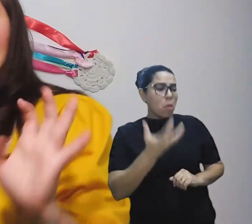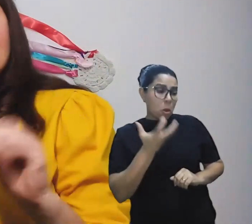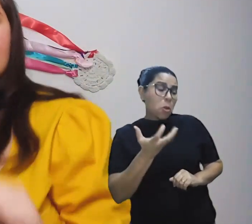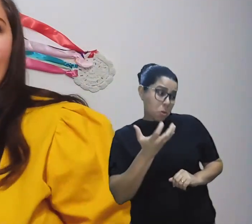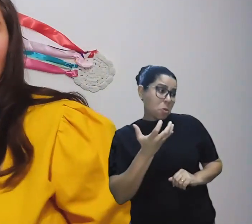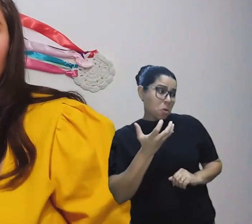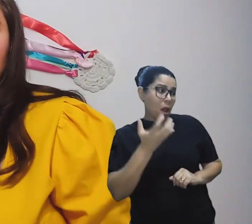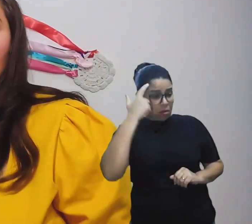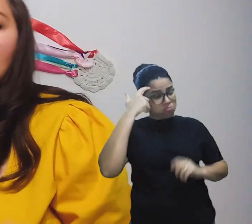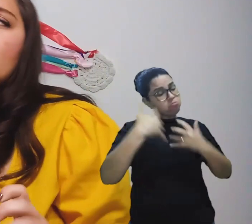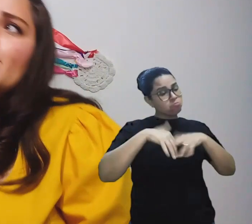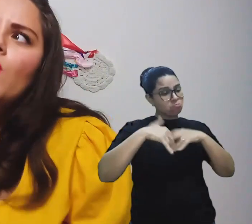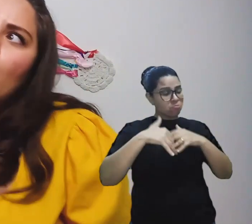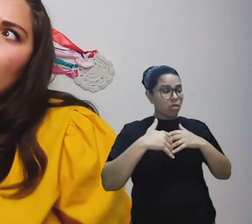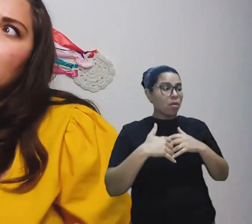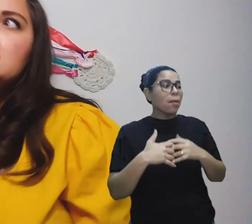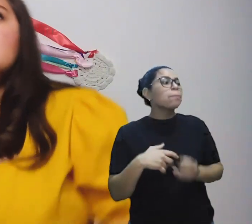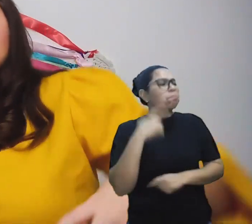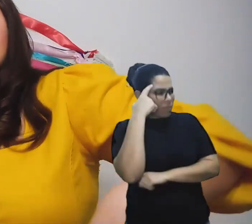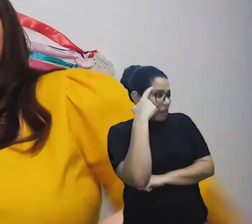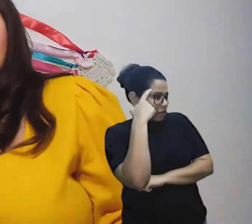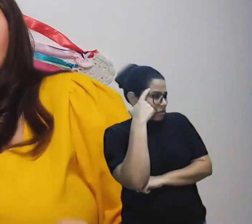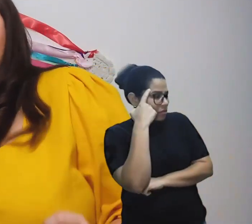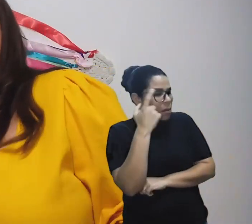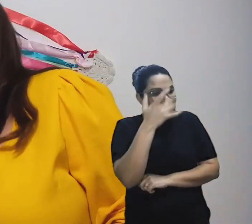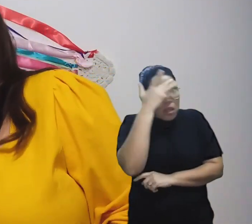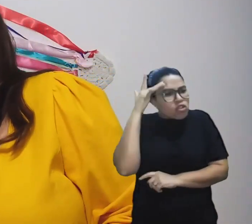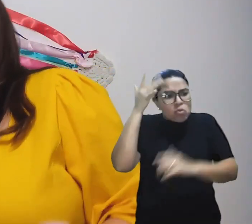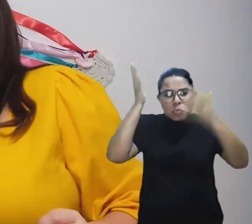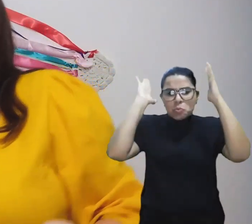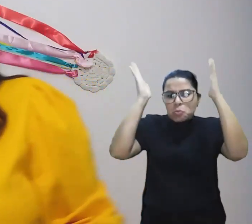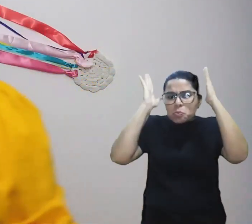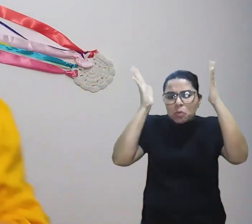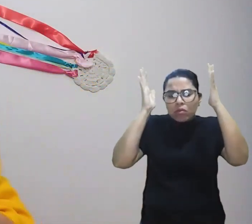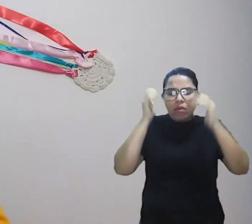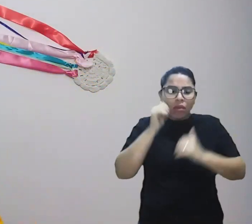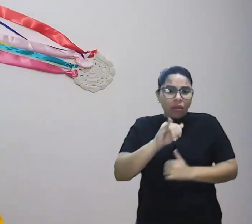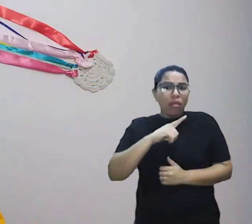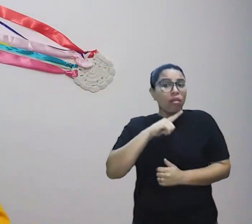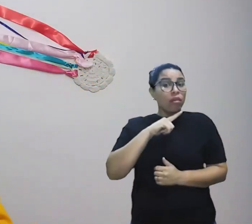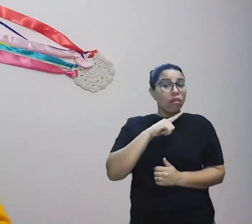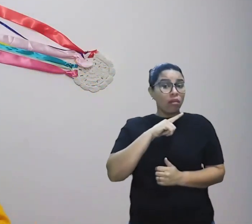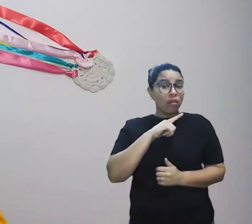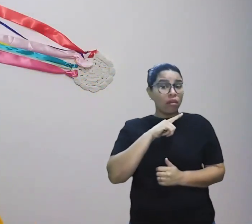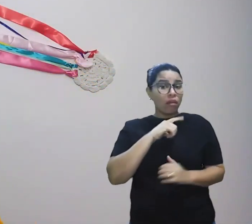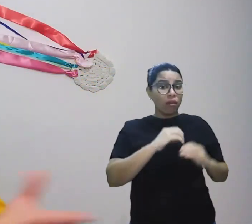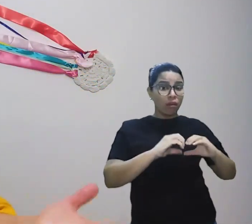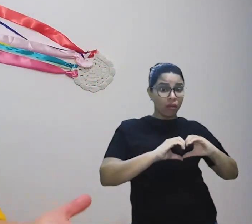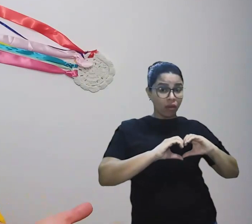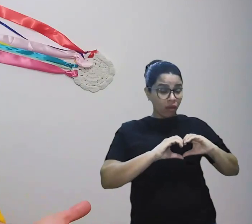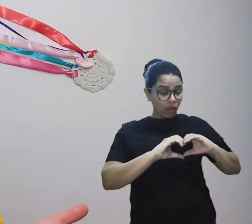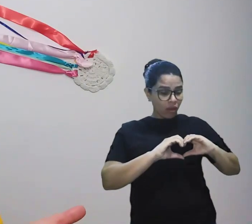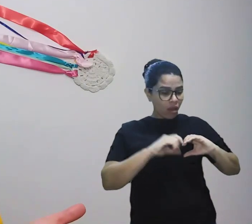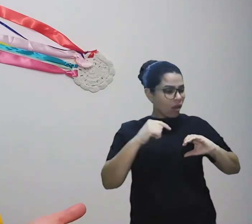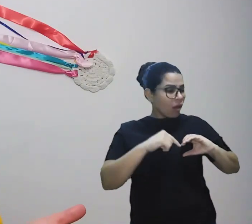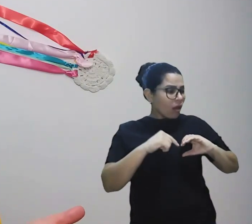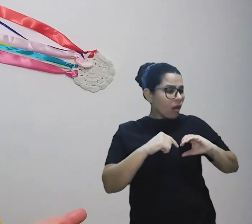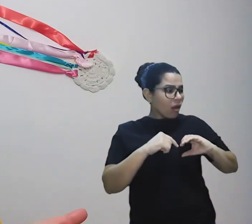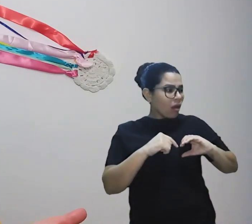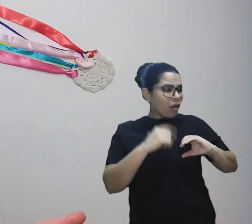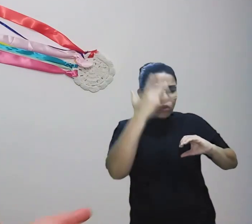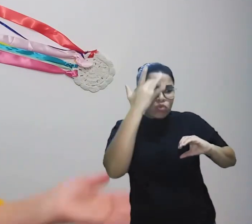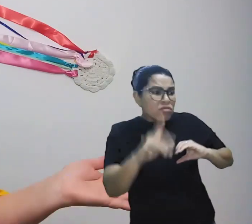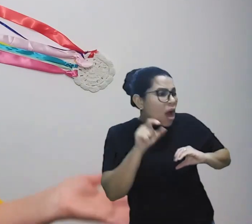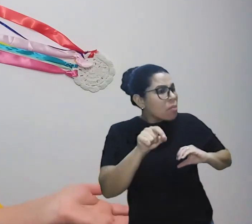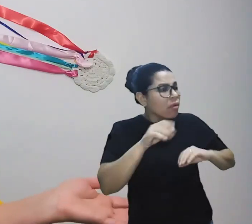burro, pensa bem, um burro, se ele tiver um coração, ele não vai saber o que fazer